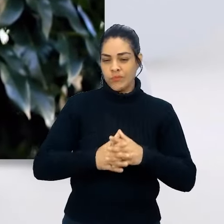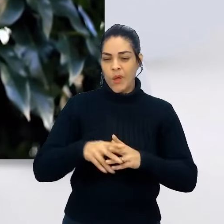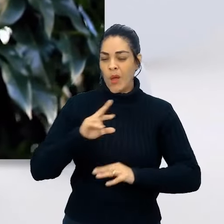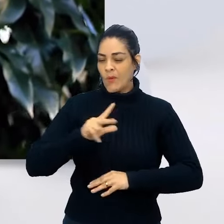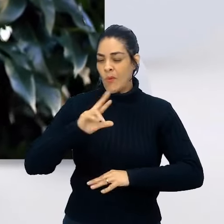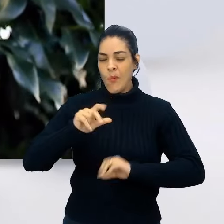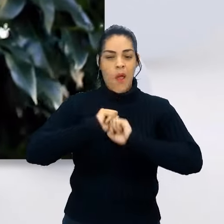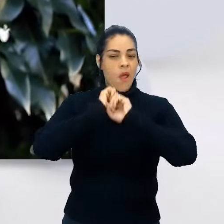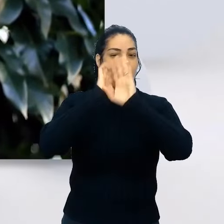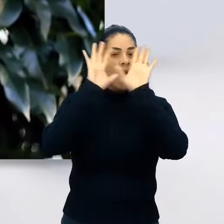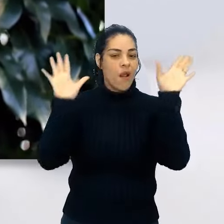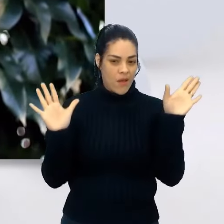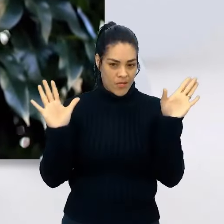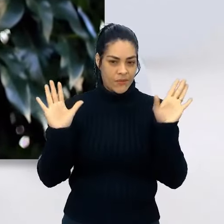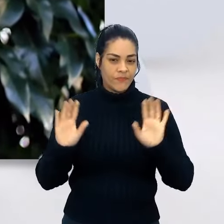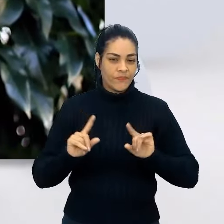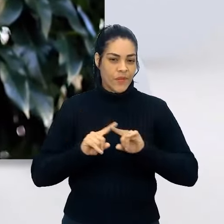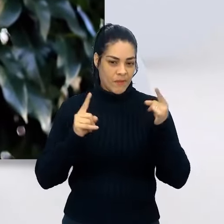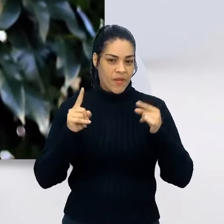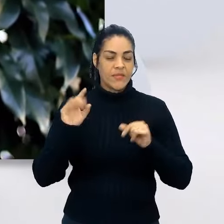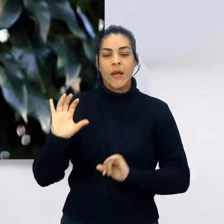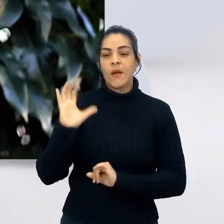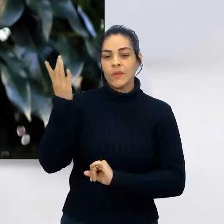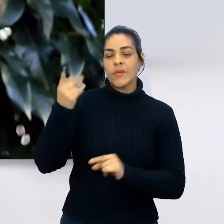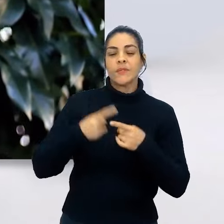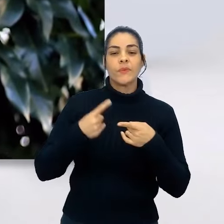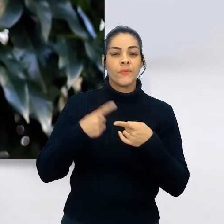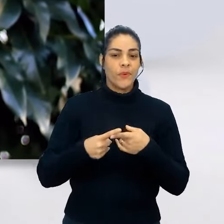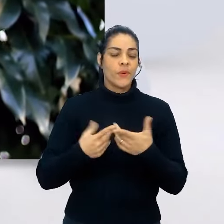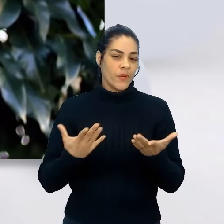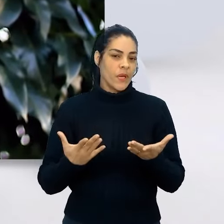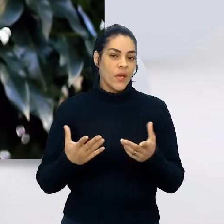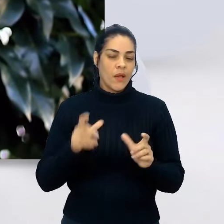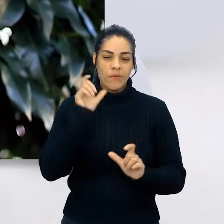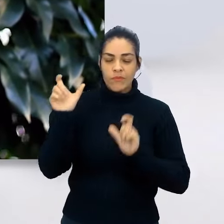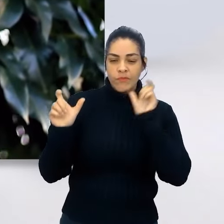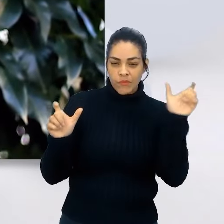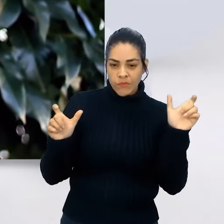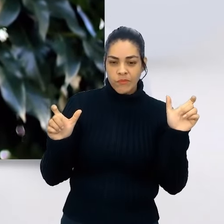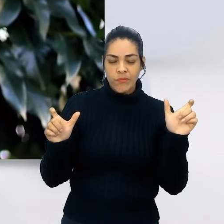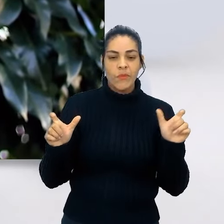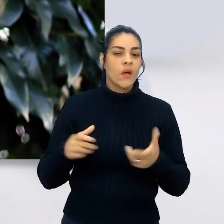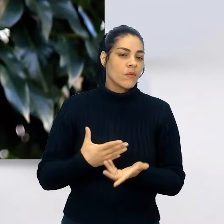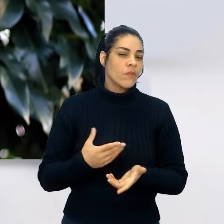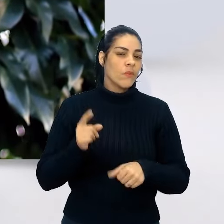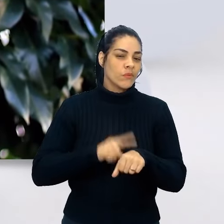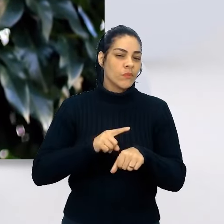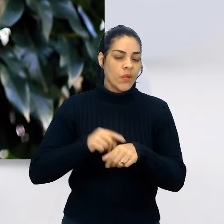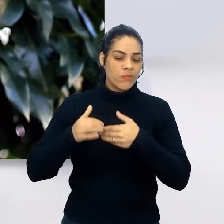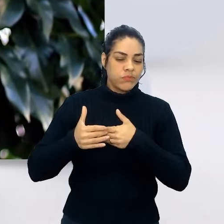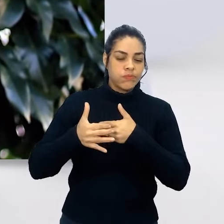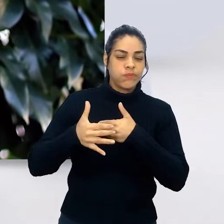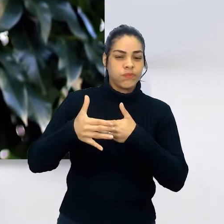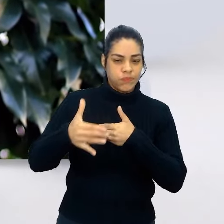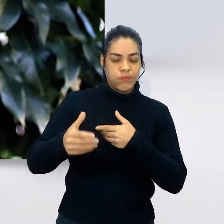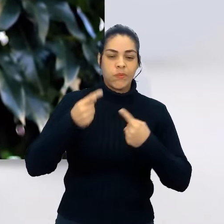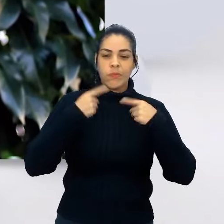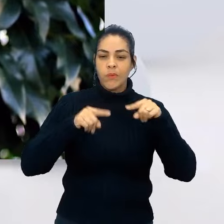claros em vários dos casos. Isso acontece porque esses termos ficaram muito tempo em discussão entre os especialistas da